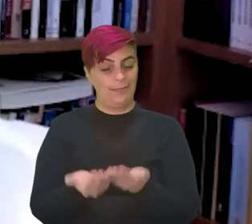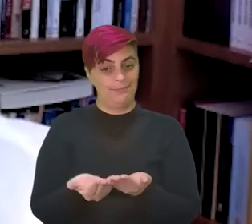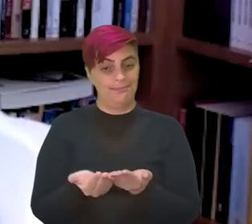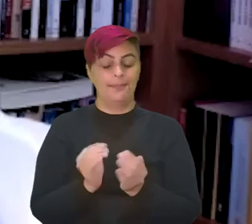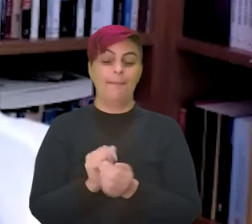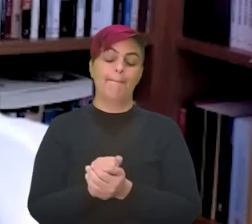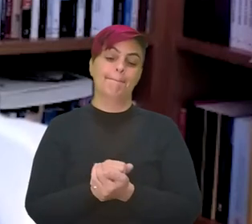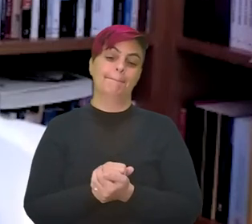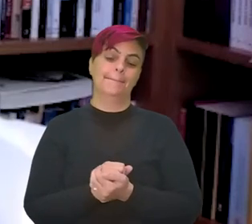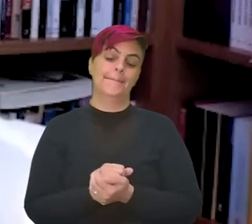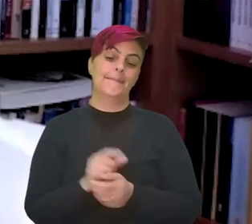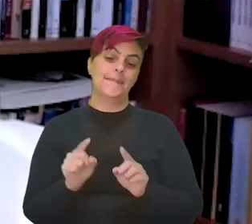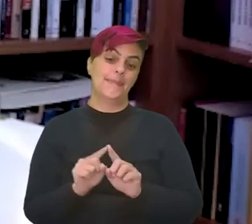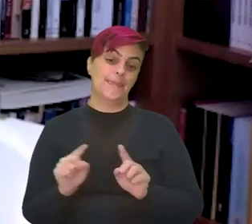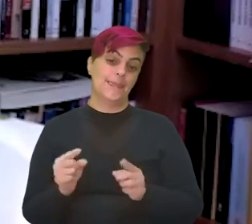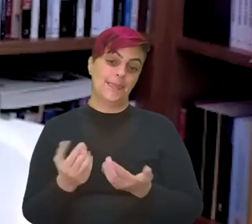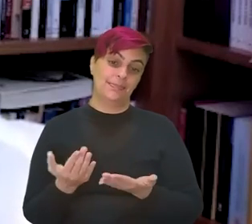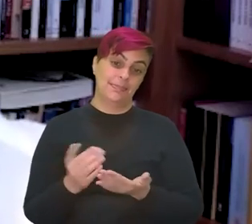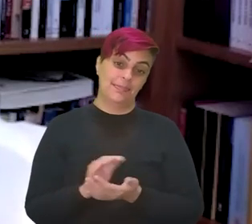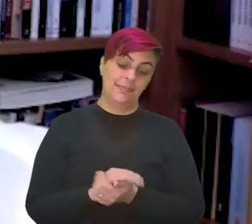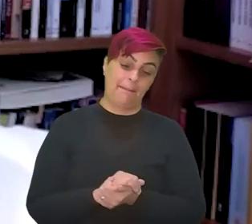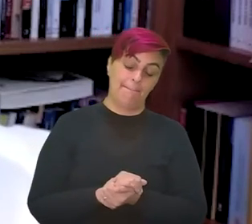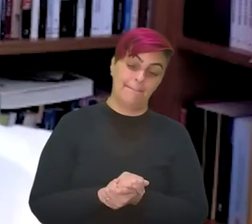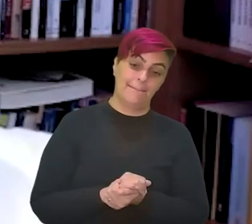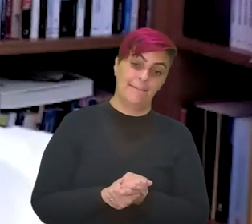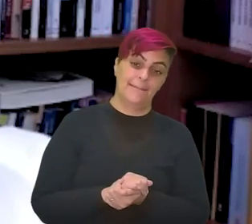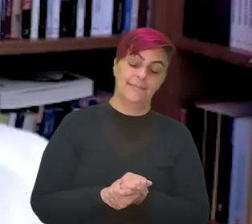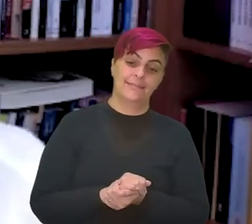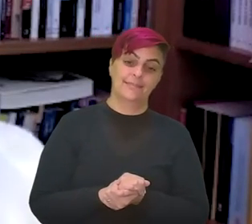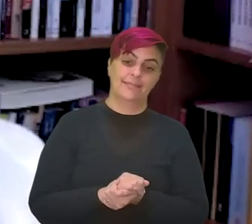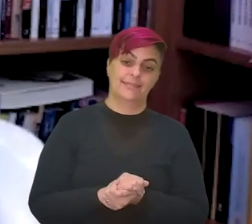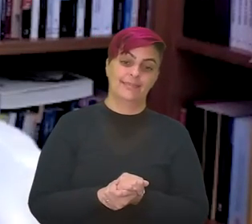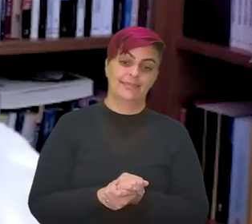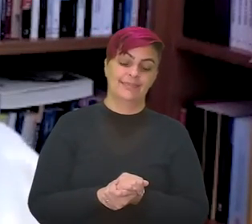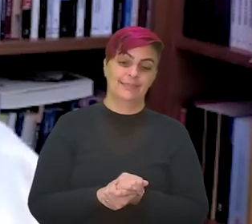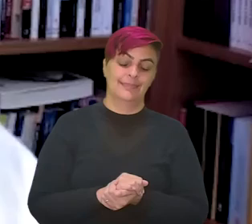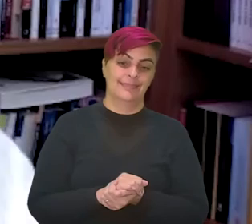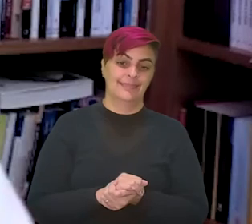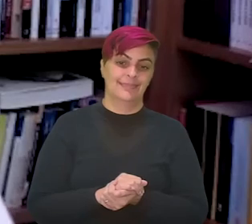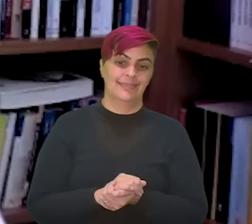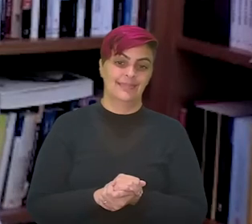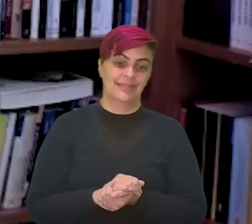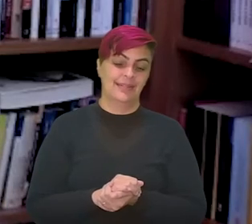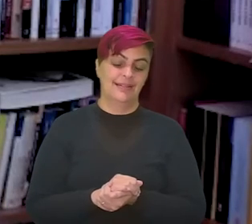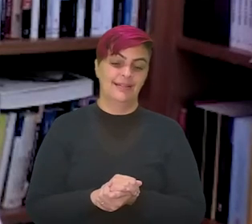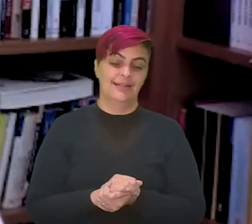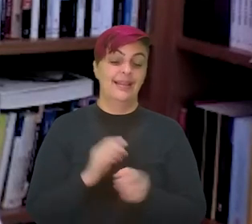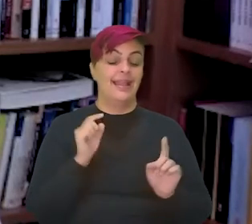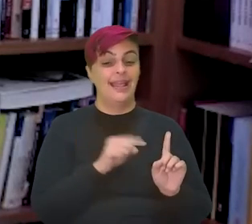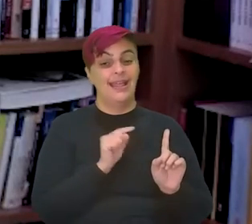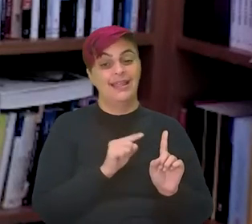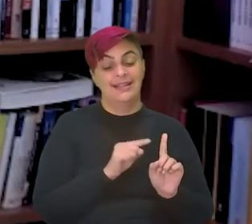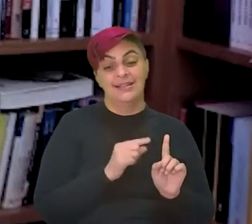em vez de The Cooler, que realmente não significava nada na época, eu imagino, talvez para meia dúzia de